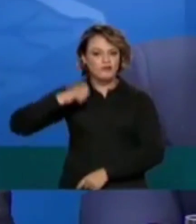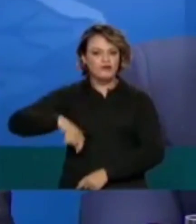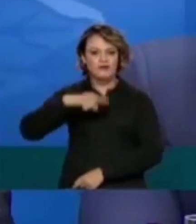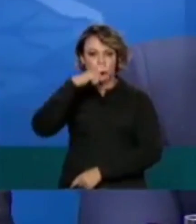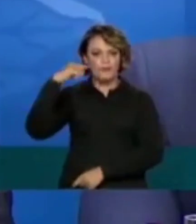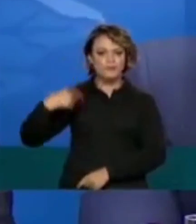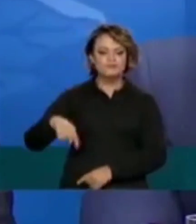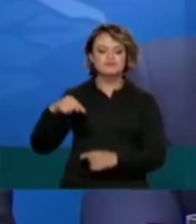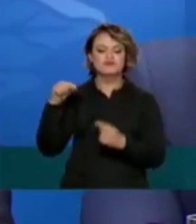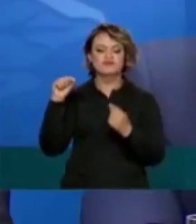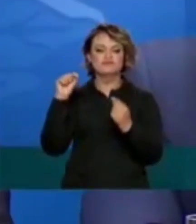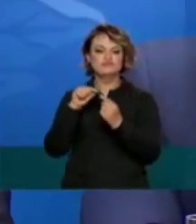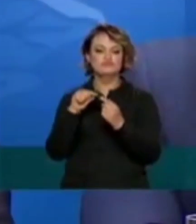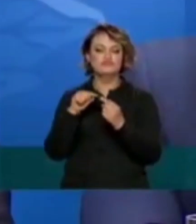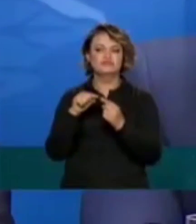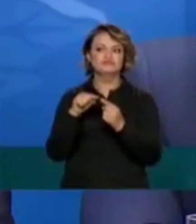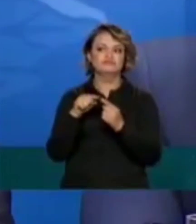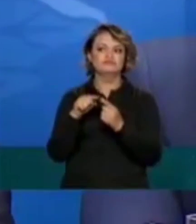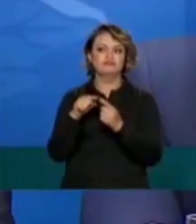respeito à energia e combustíveis.